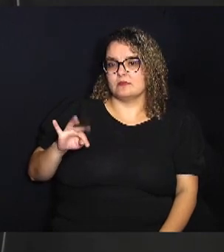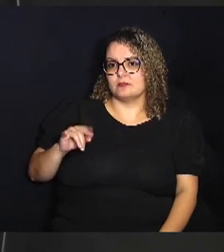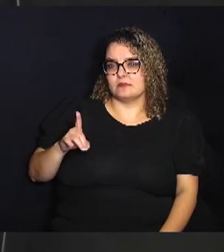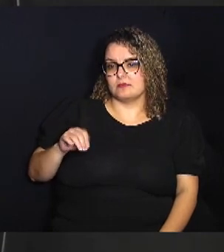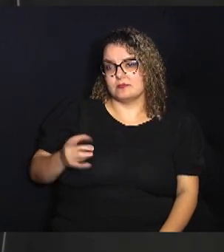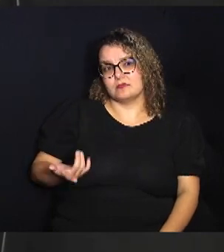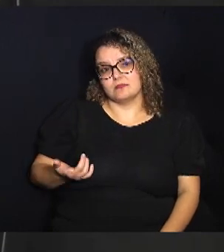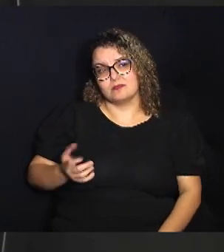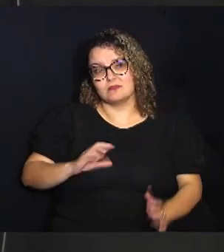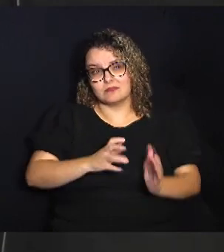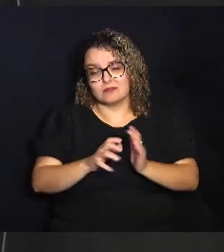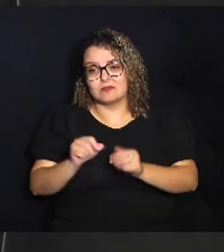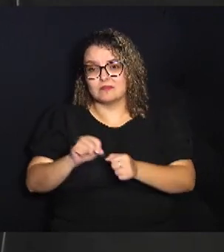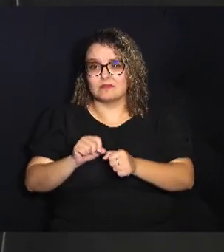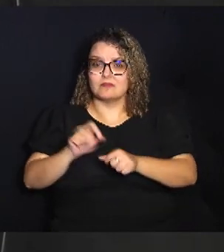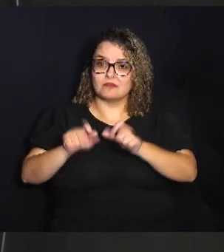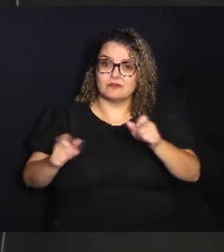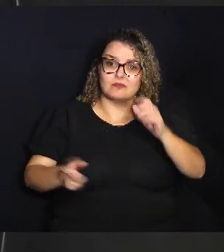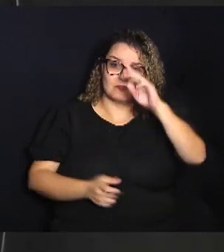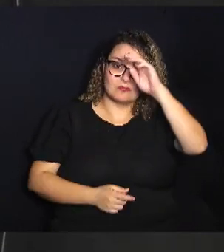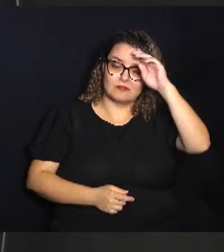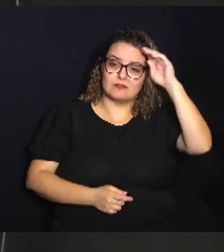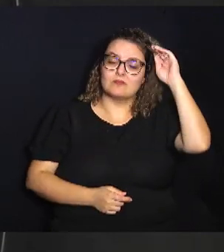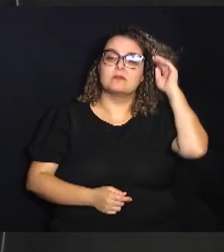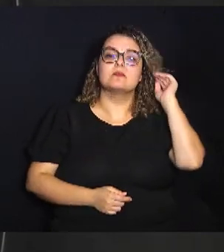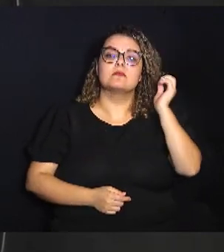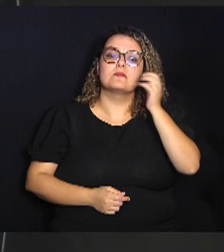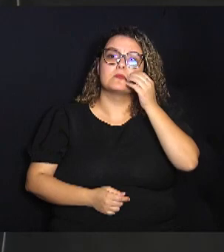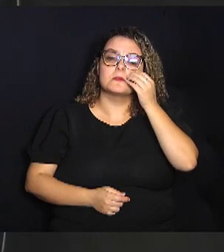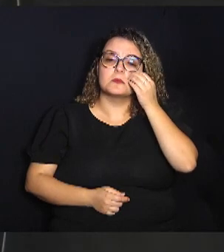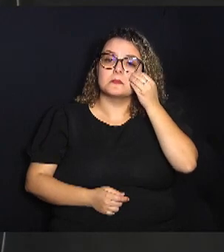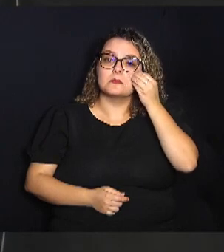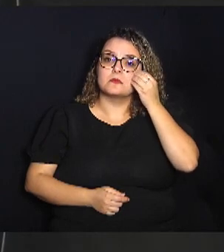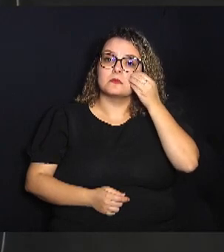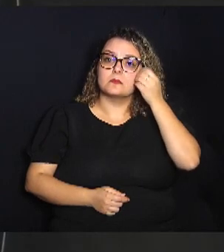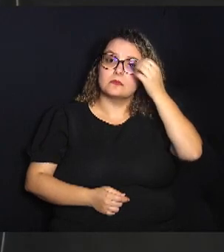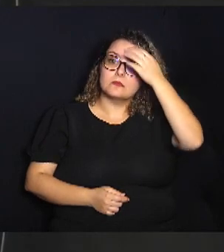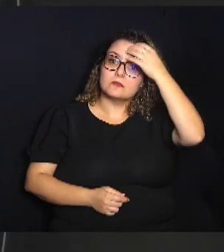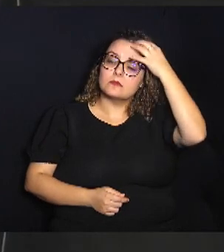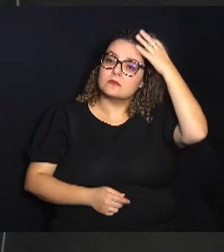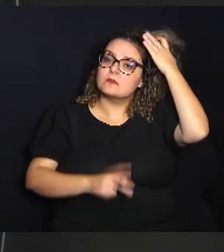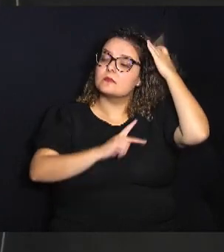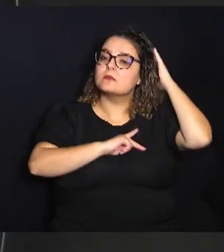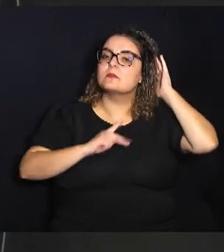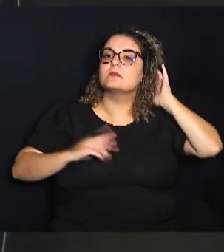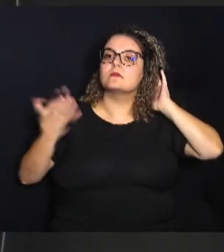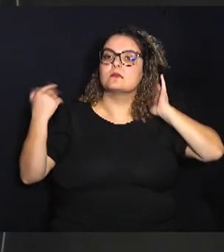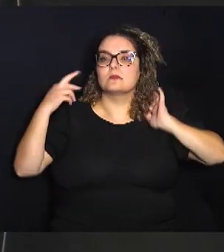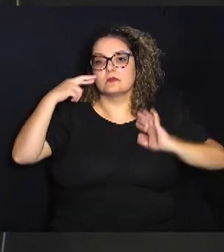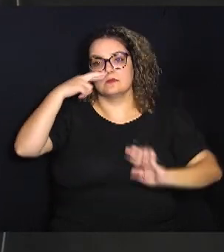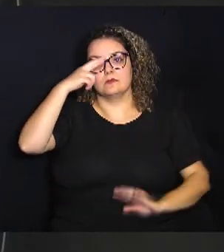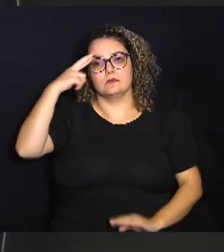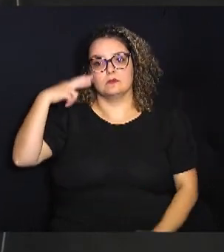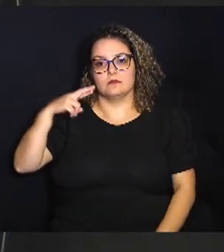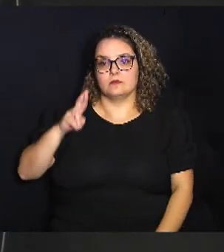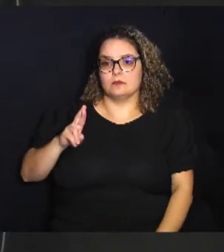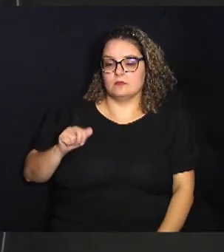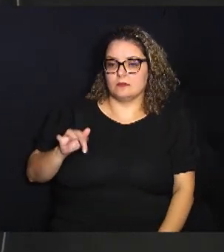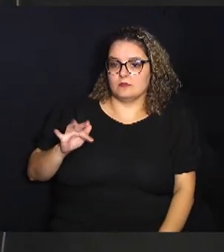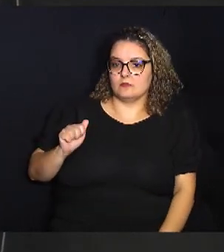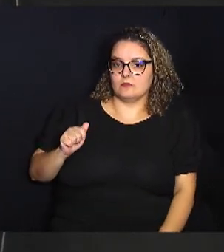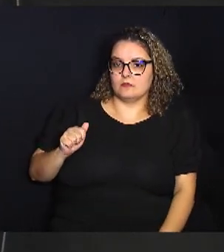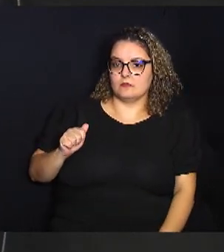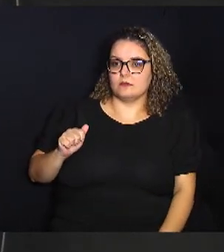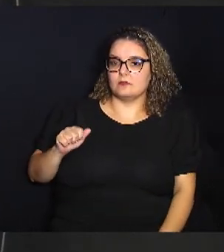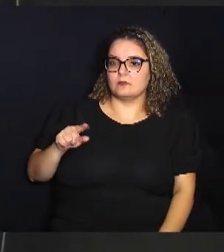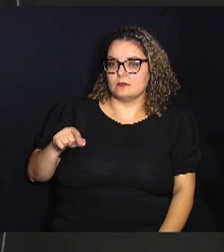E até então, nós tínhamos lá como presidente do partido o Rafa Zimbaldi, a quem eu carrego um sentimento